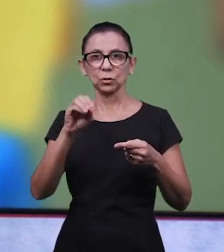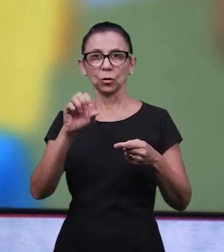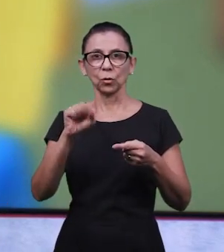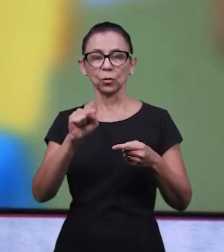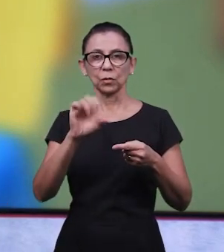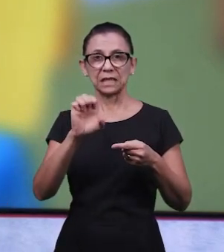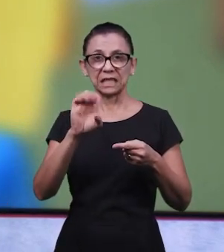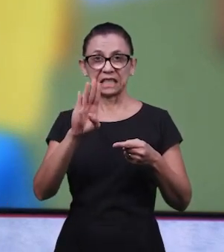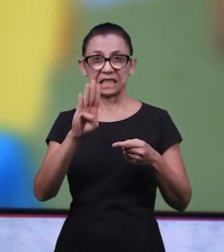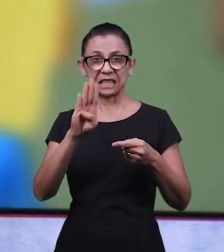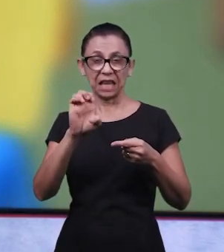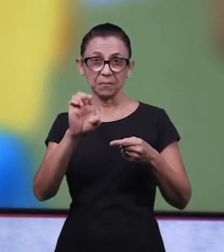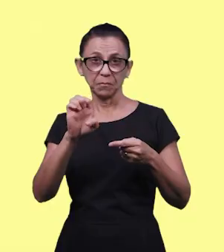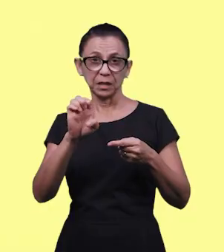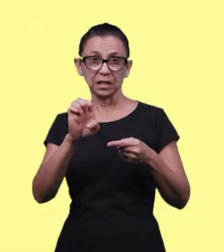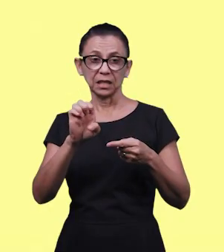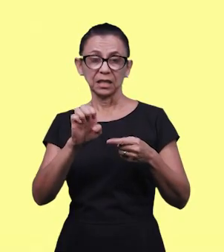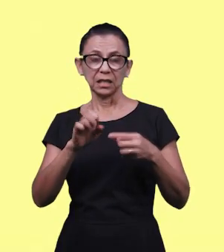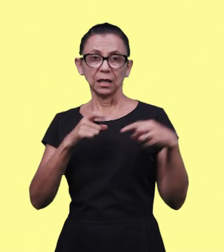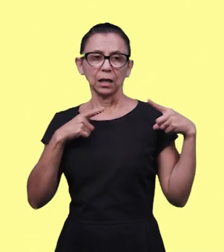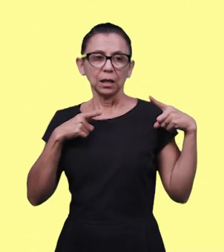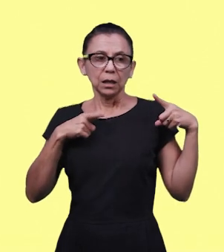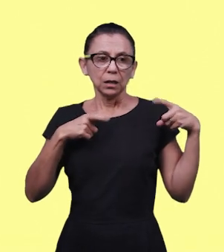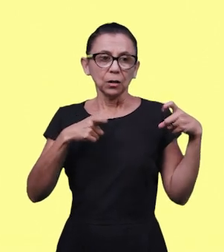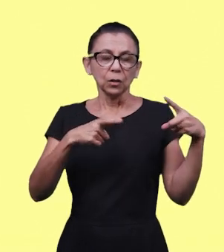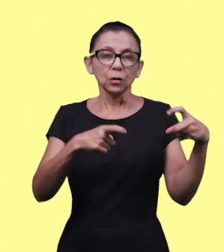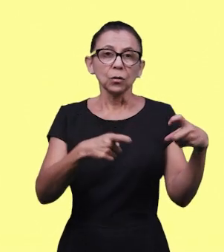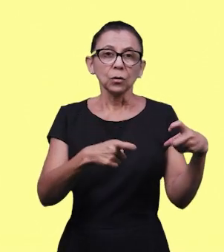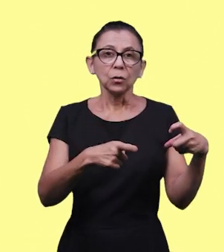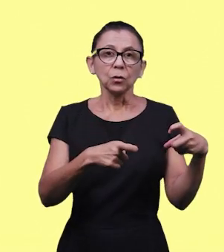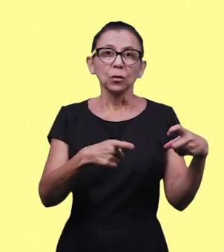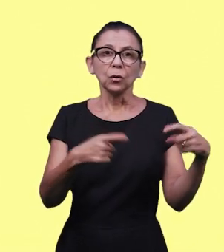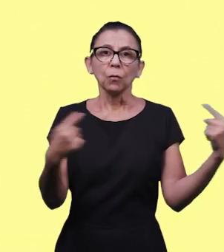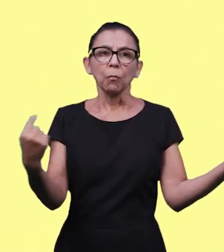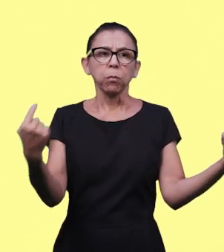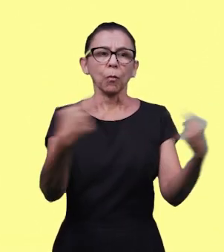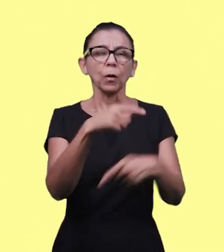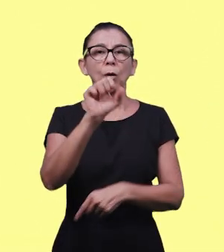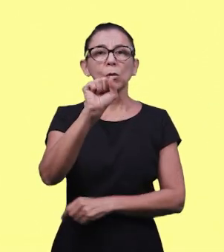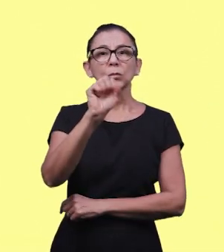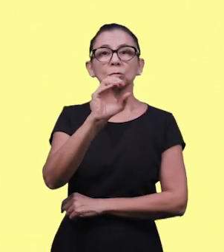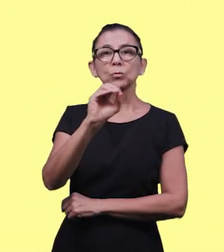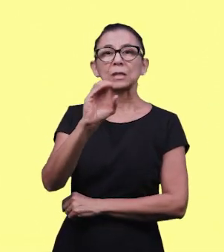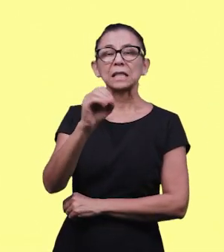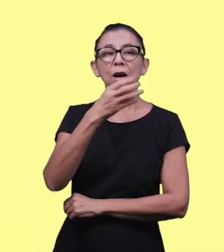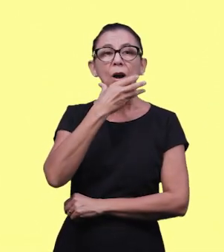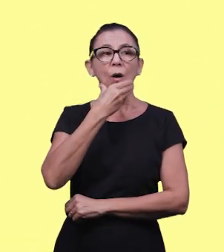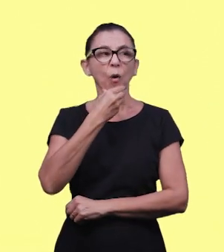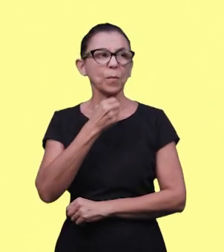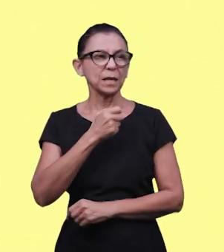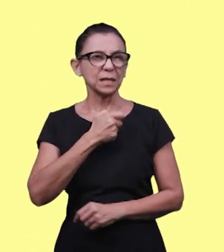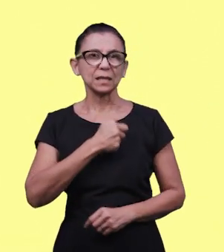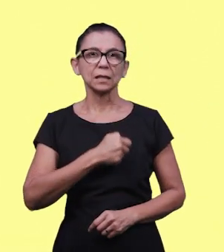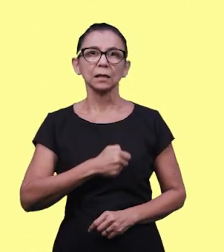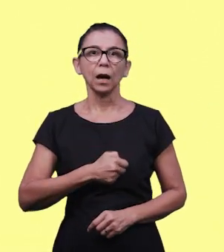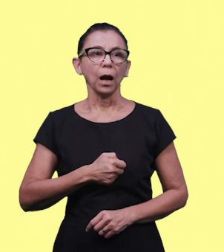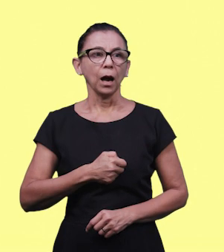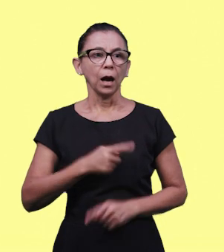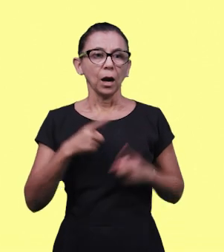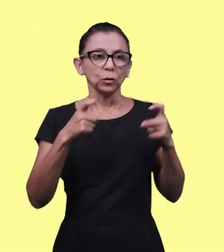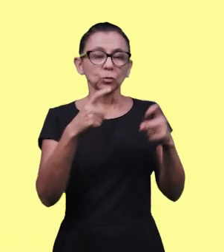Josebe-Basebete, Eleazar e Samá. Sabe o que eles fizeram? A Bíblia nos